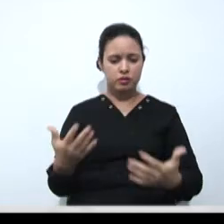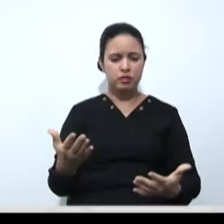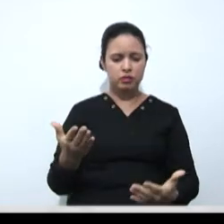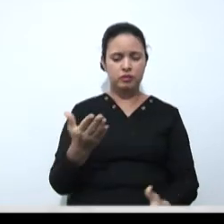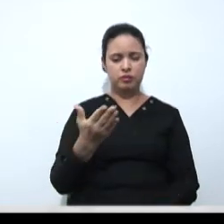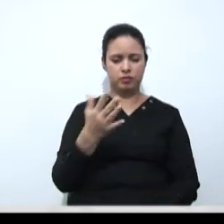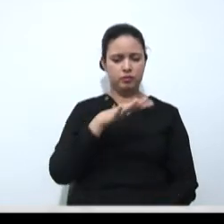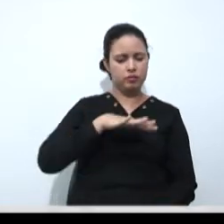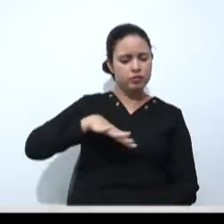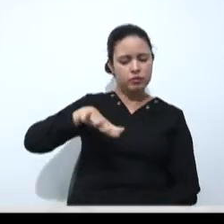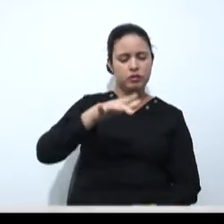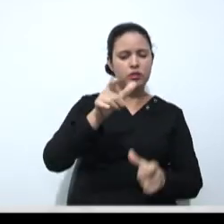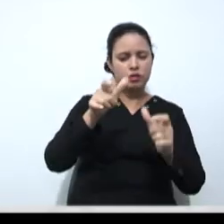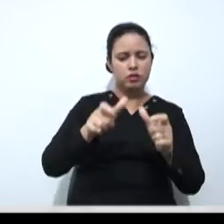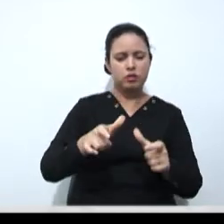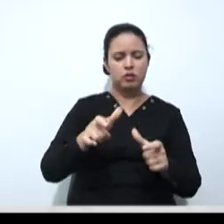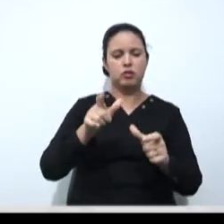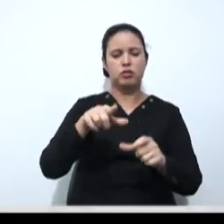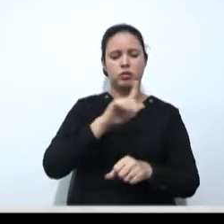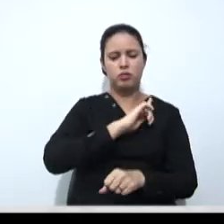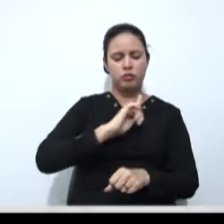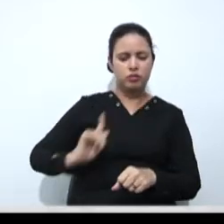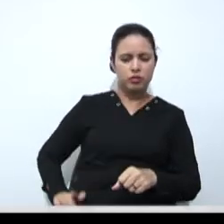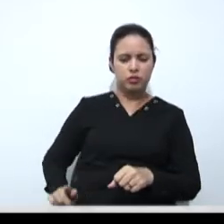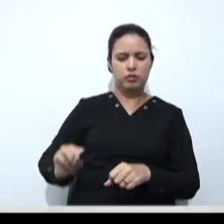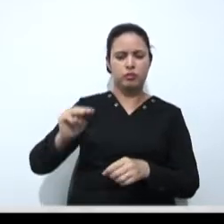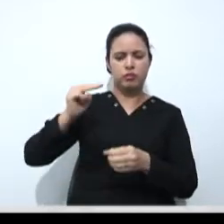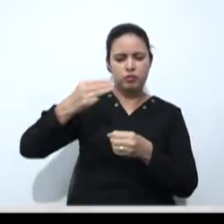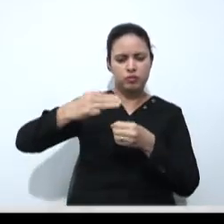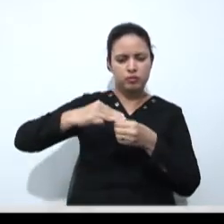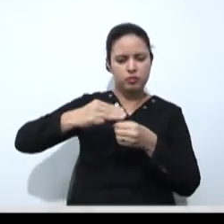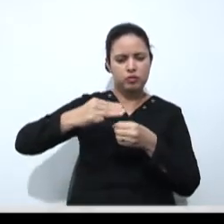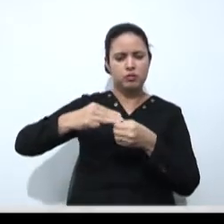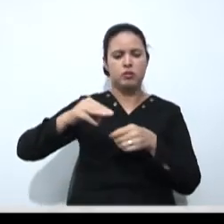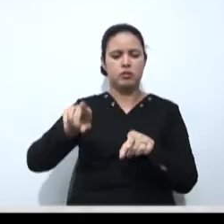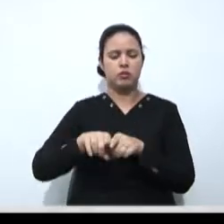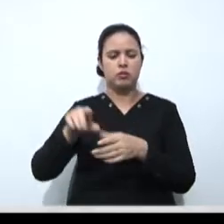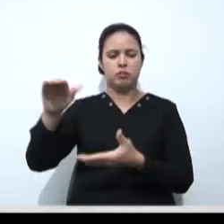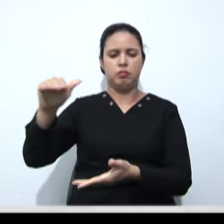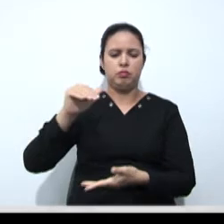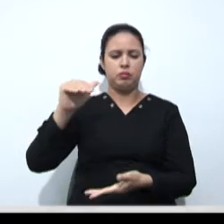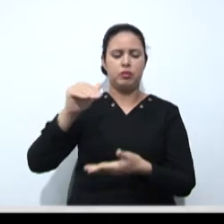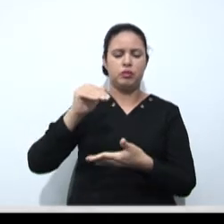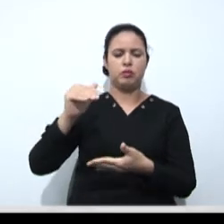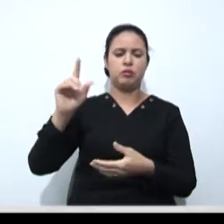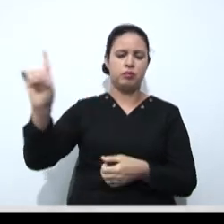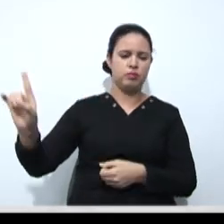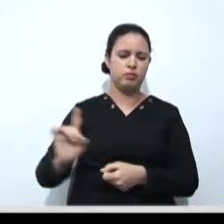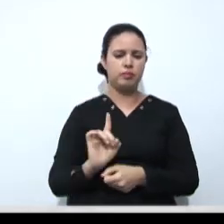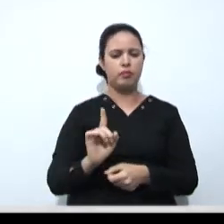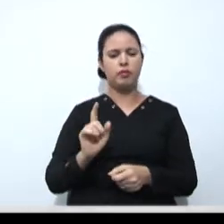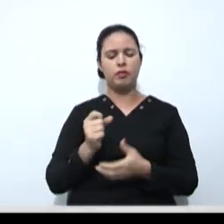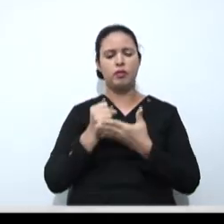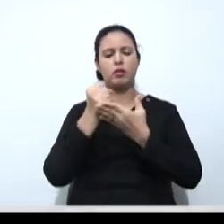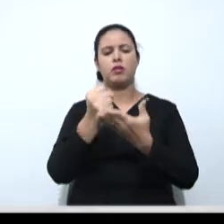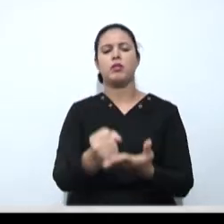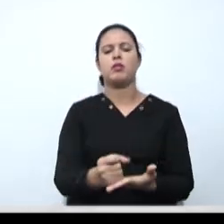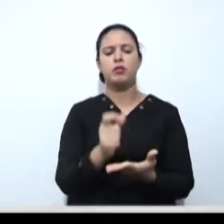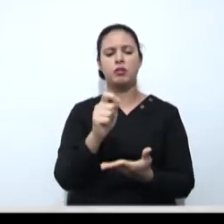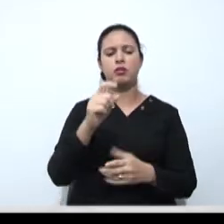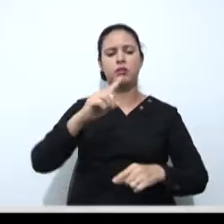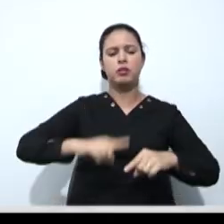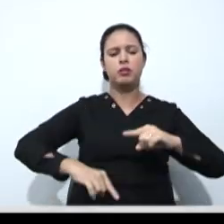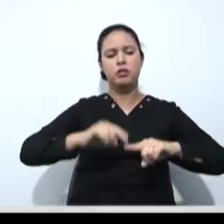governo municipal, os concorrentes, os fornecedores, os clientes, ele oferece o quê?